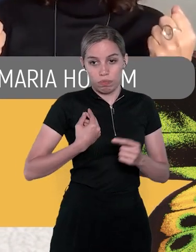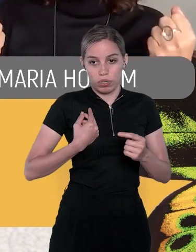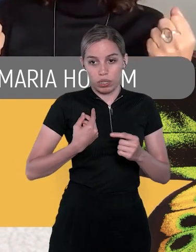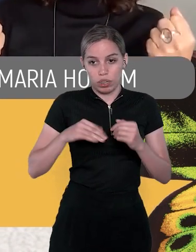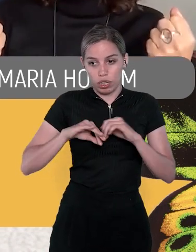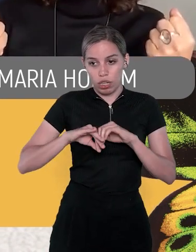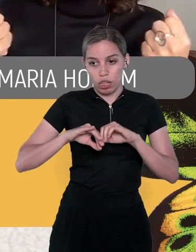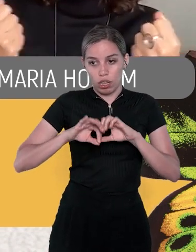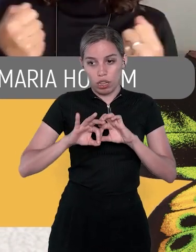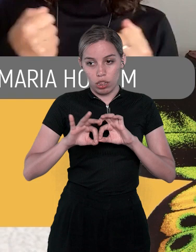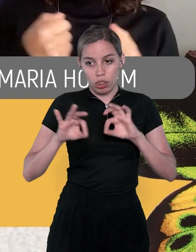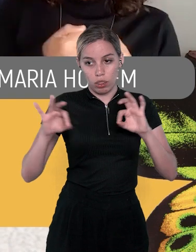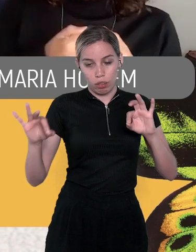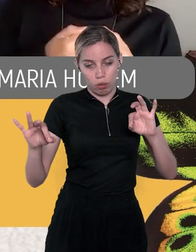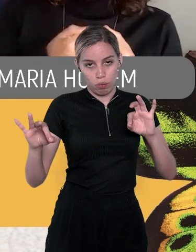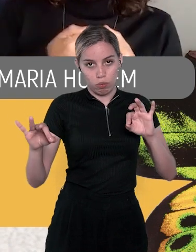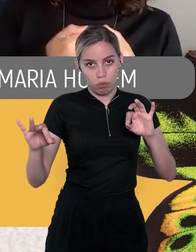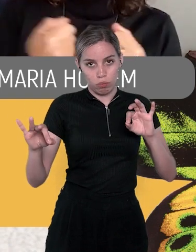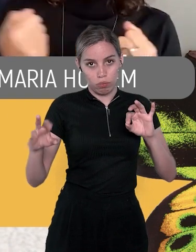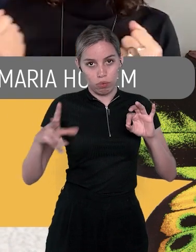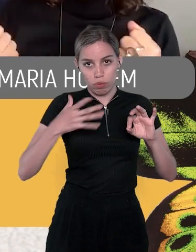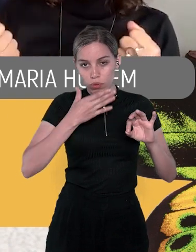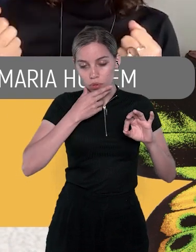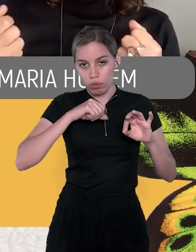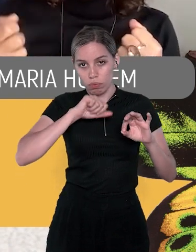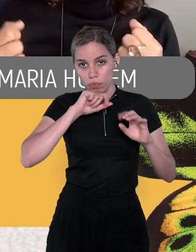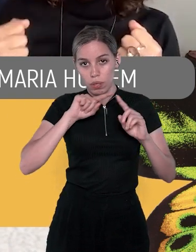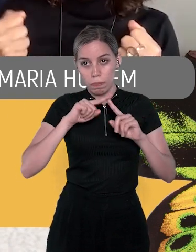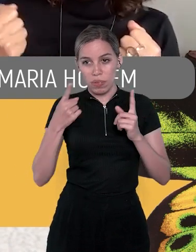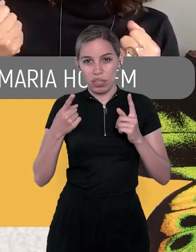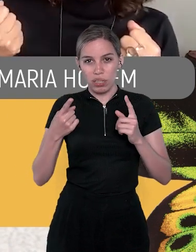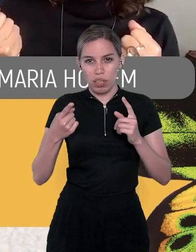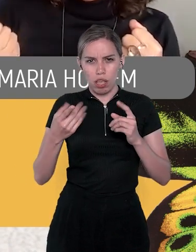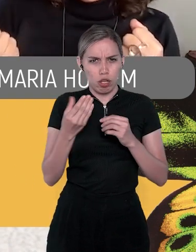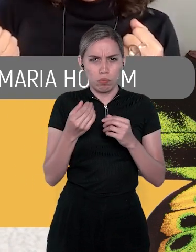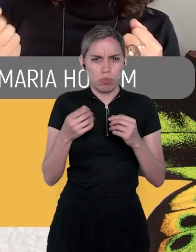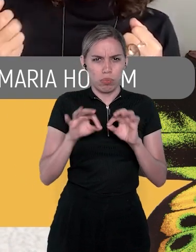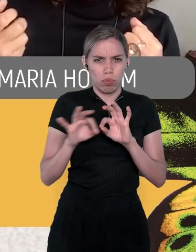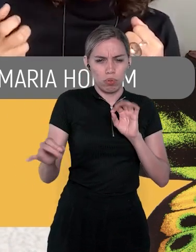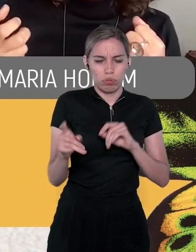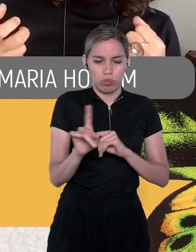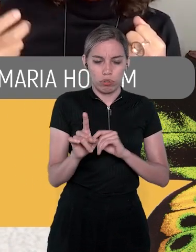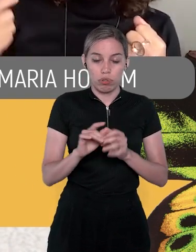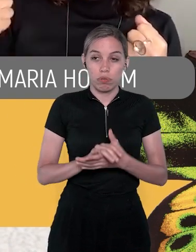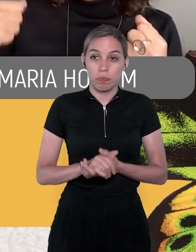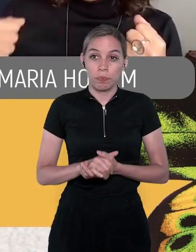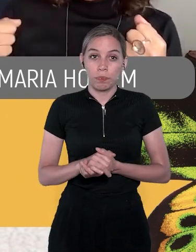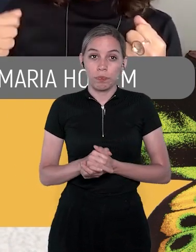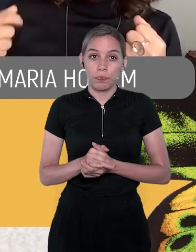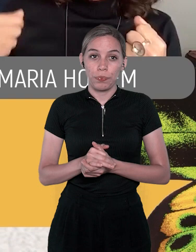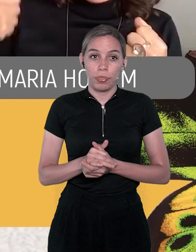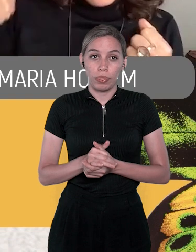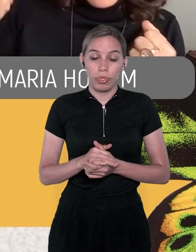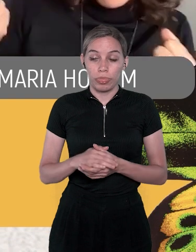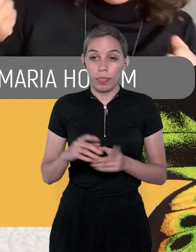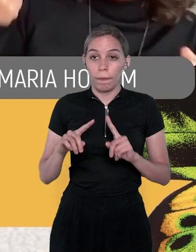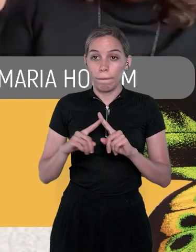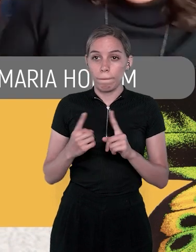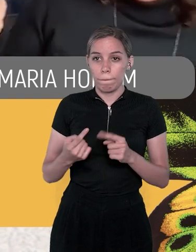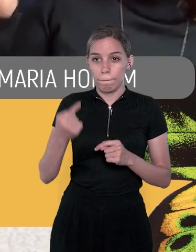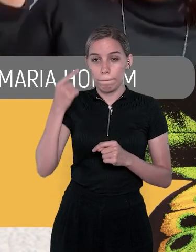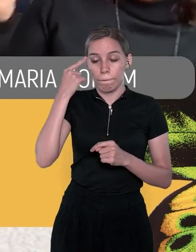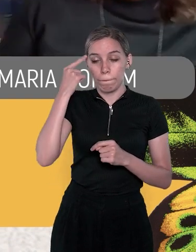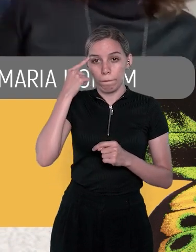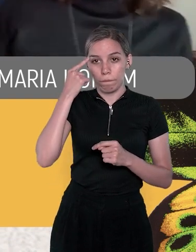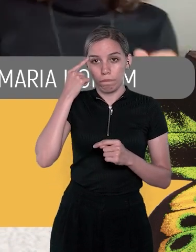ao pai. Mas, sem dúvida, Eduardo está um pouco mais autônomo, mesmo que colado